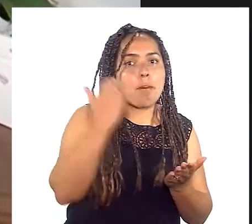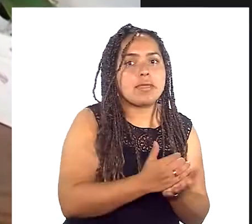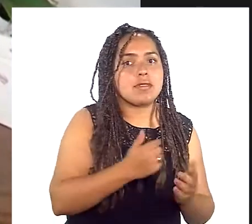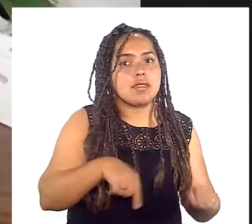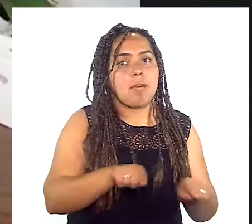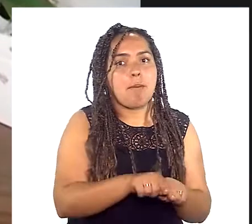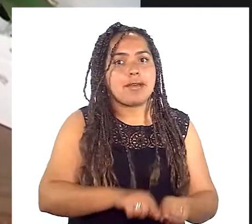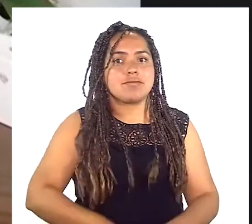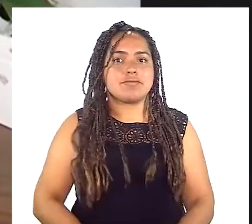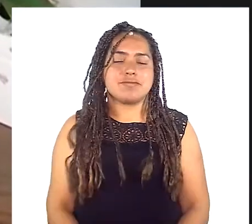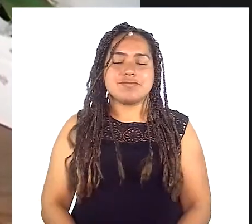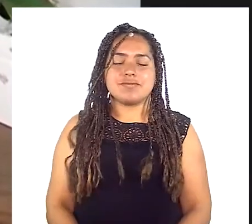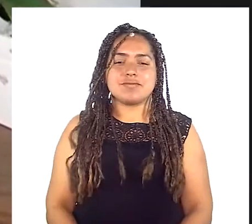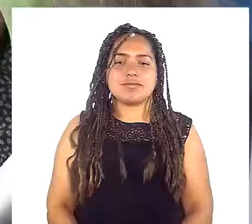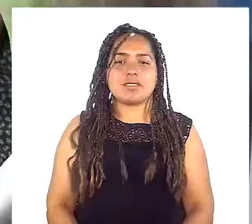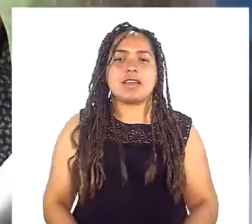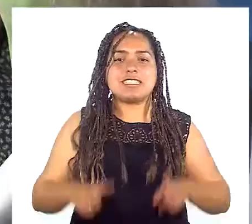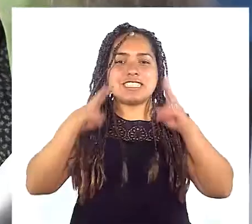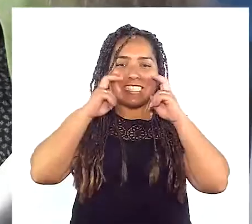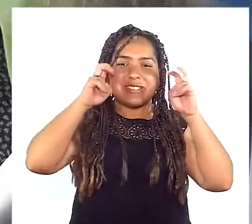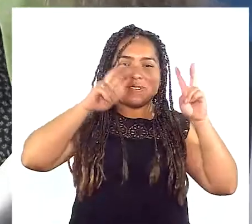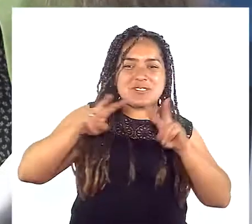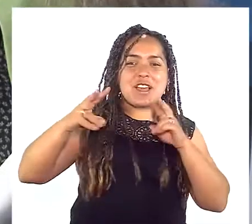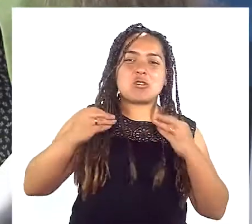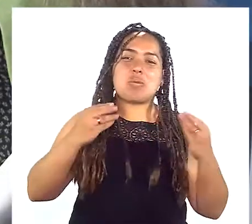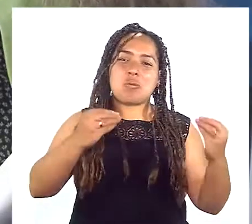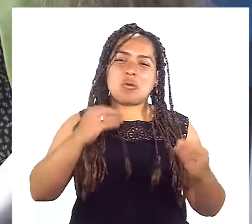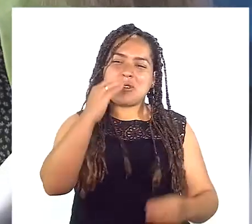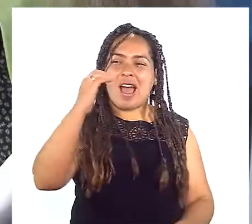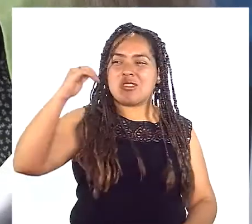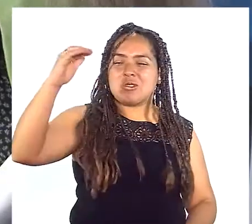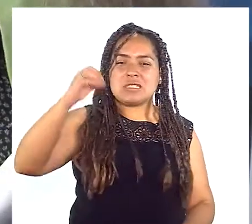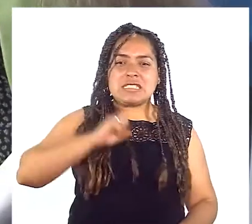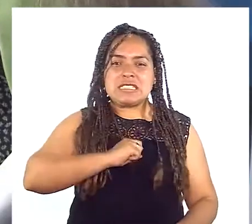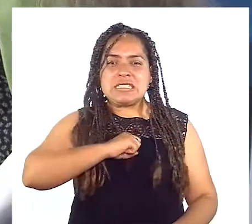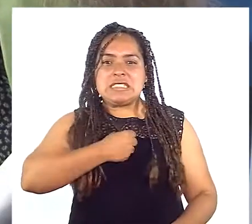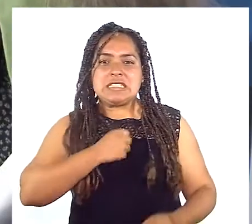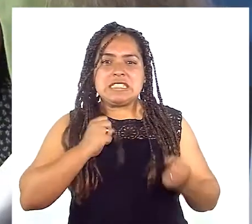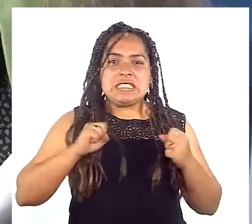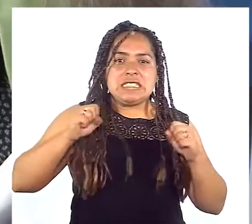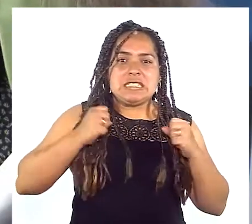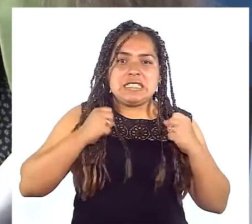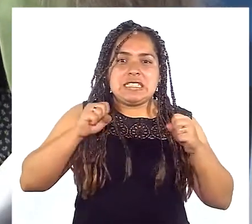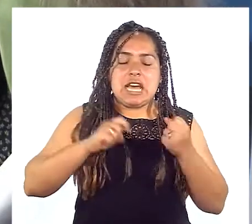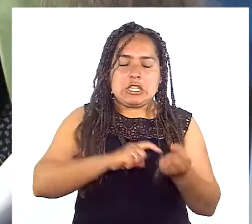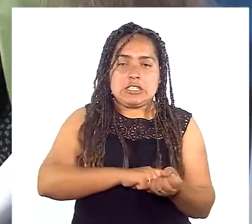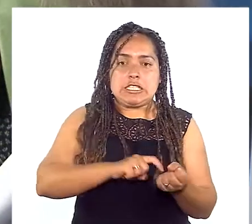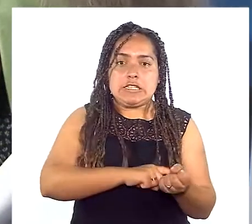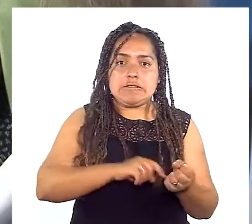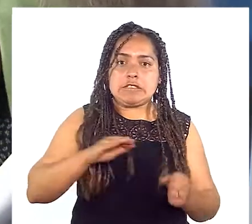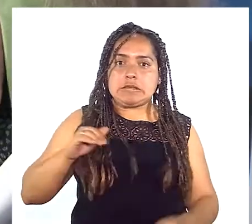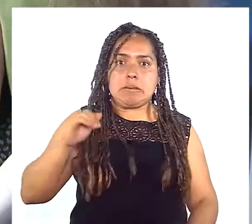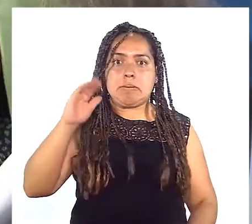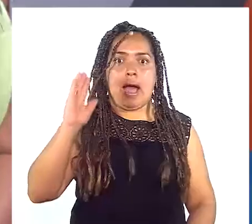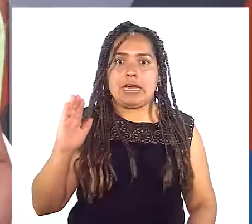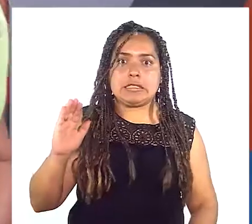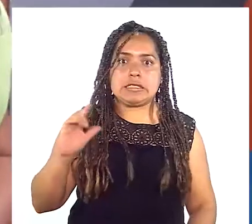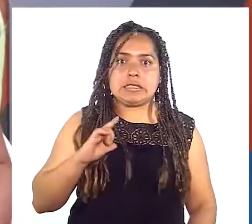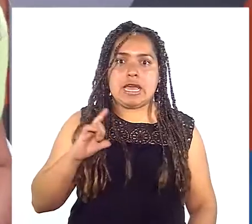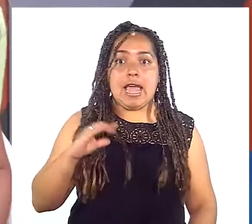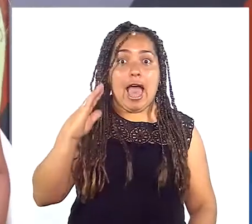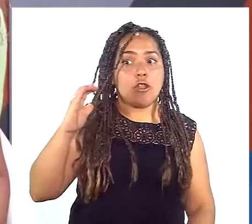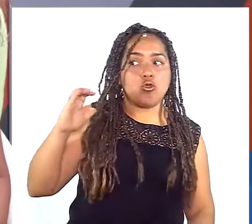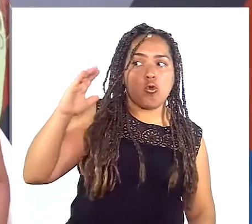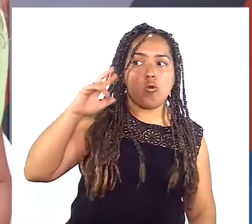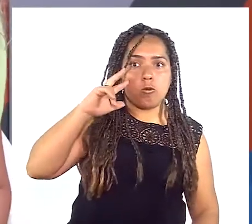combinado de cumprir, né? Nós estamos vendo bastante adultos saturados e irritados, com um grau de nervosismo um